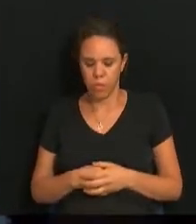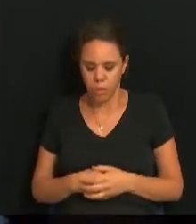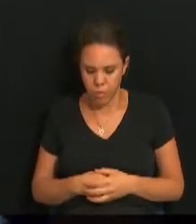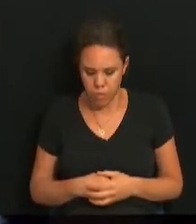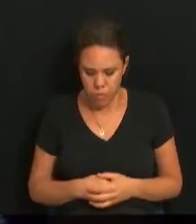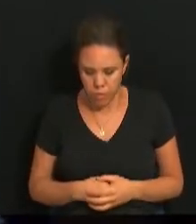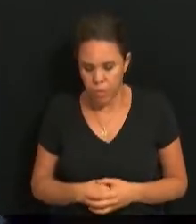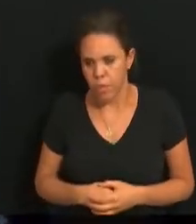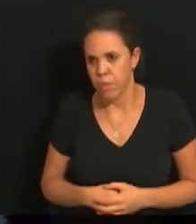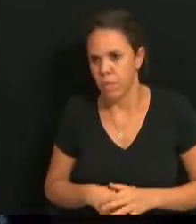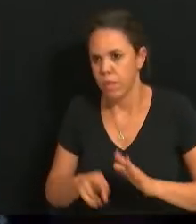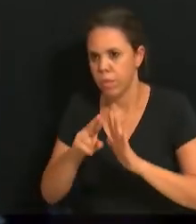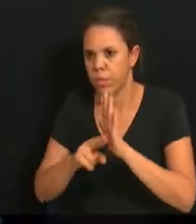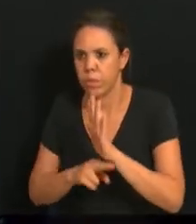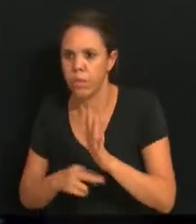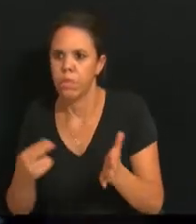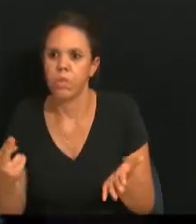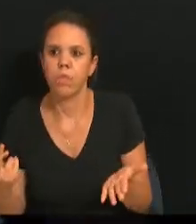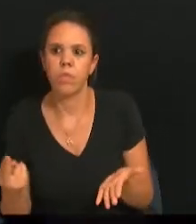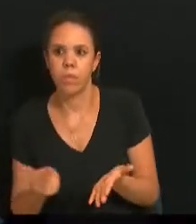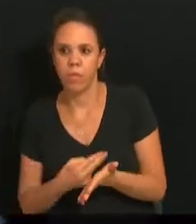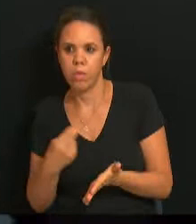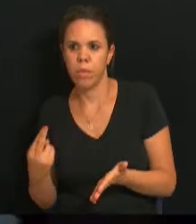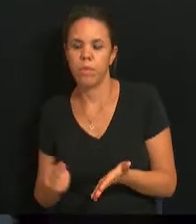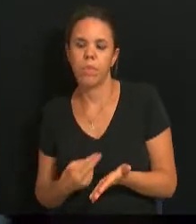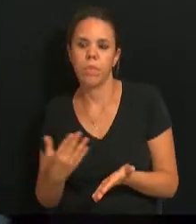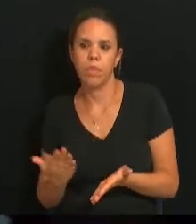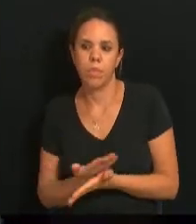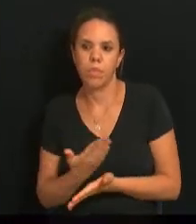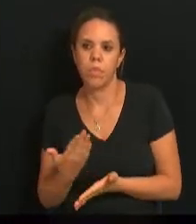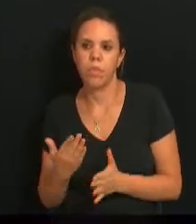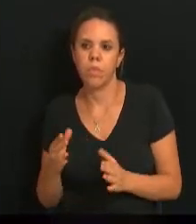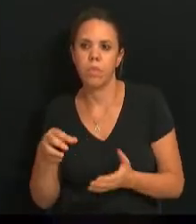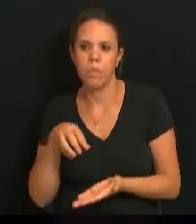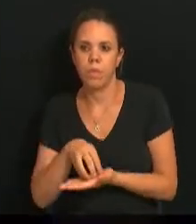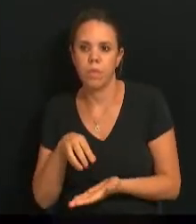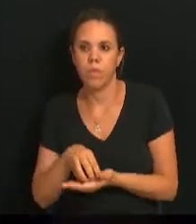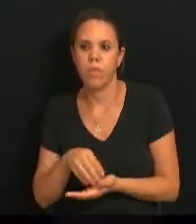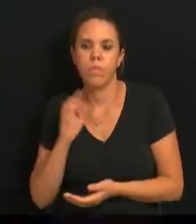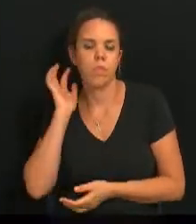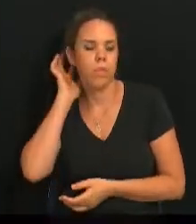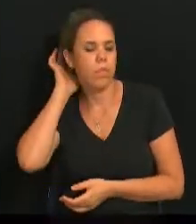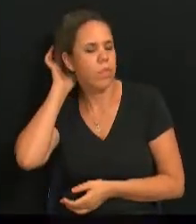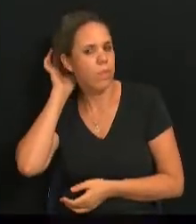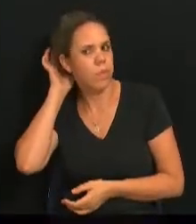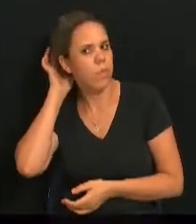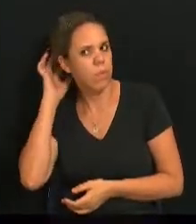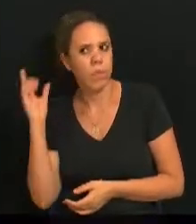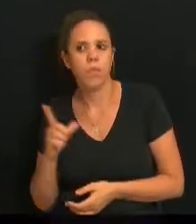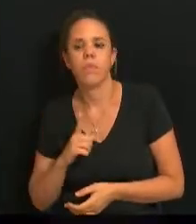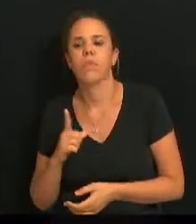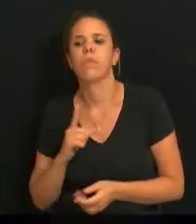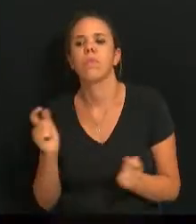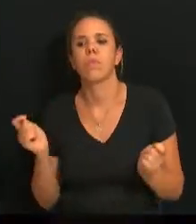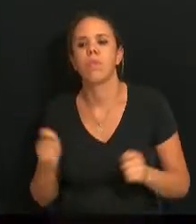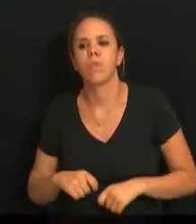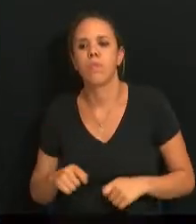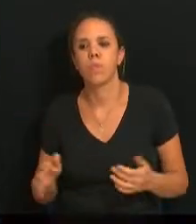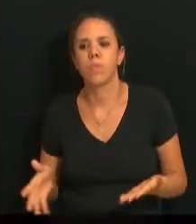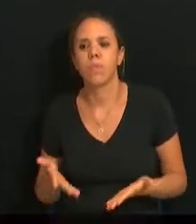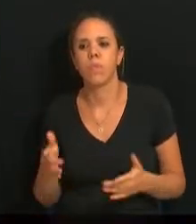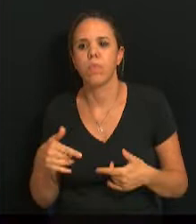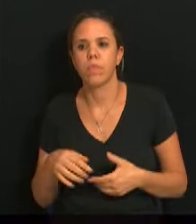das diretrizes e cadernos curriculares da rede. Então, e é um tempo coletivo também que poderia ser potencializado por um